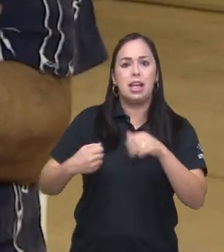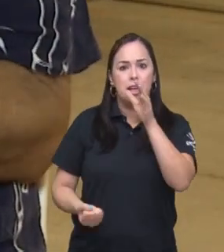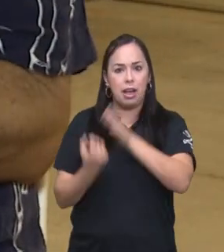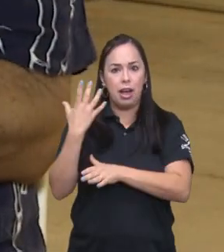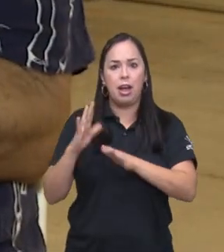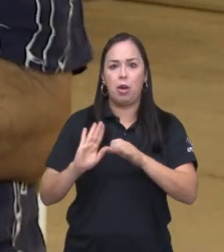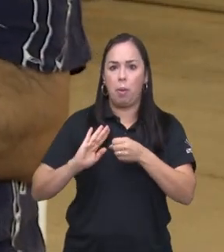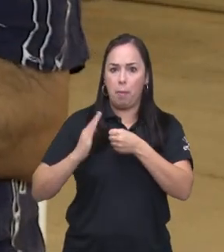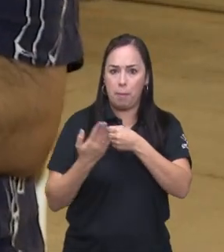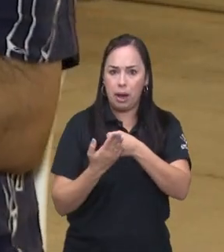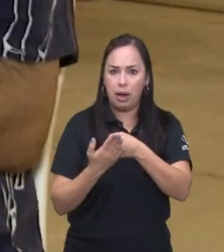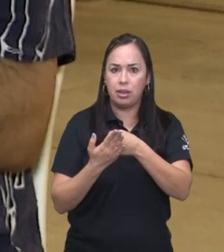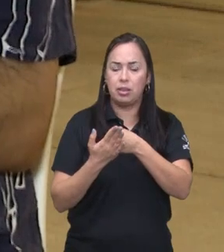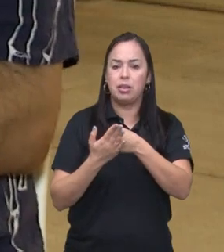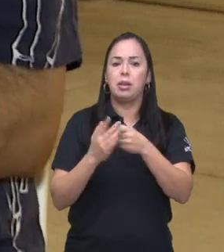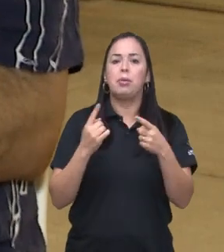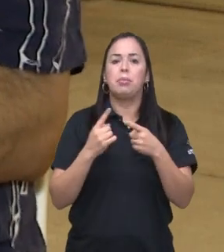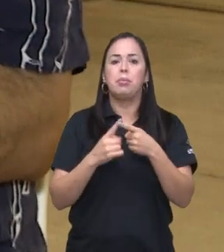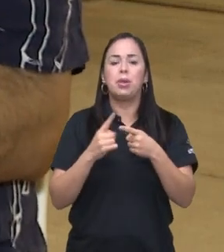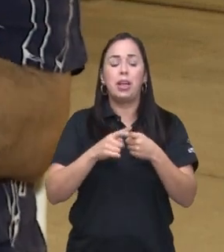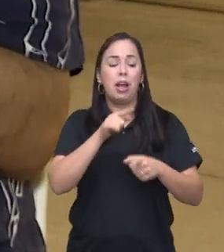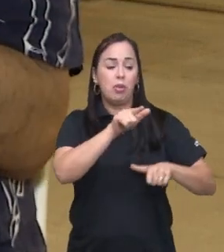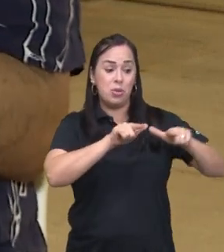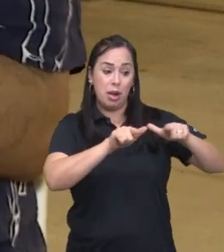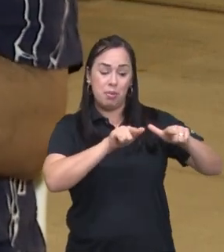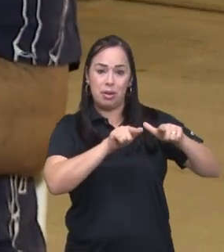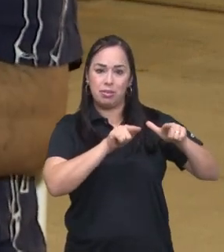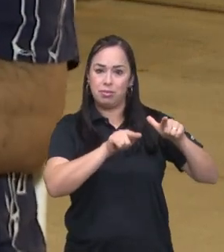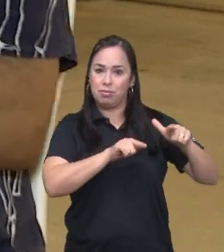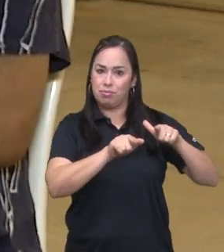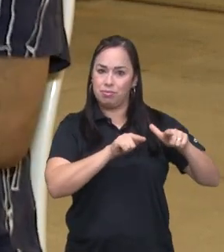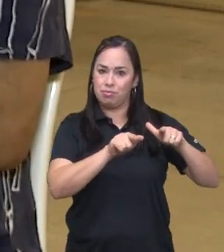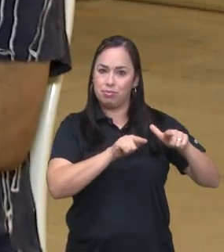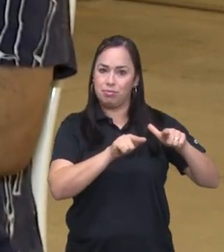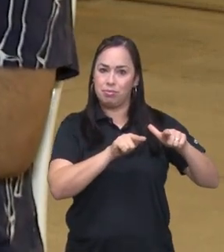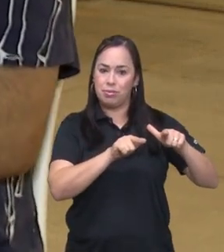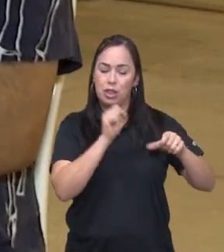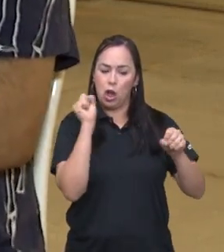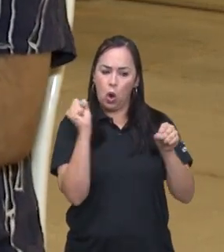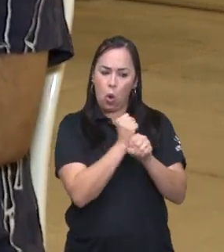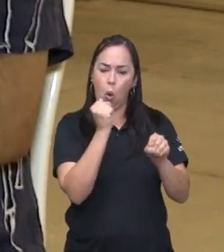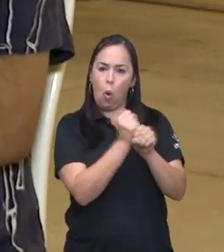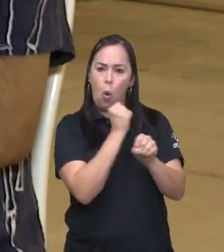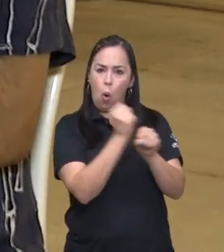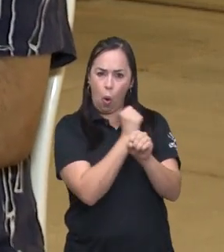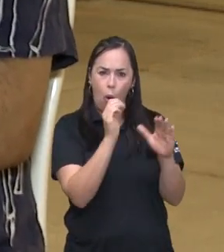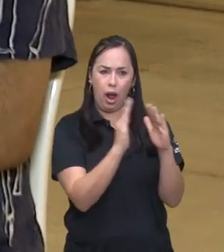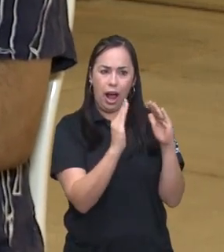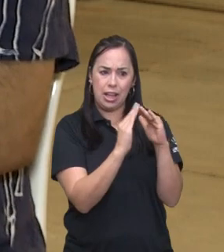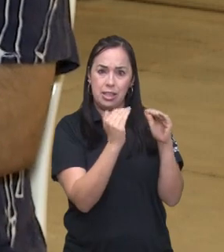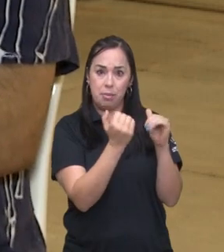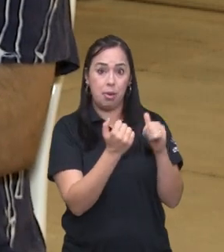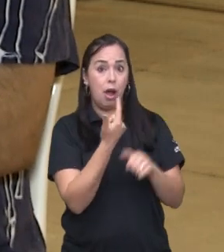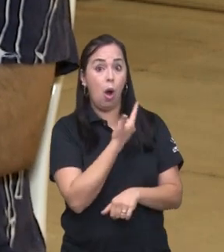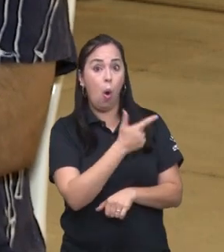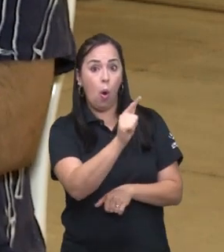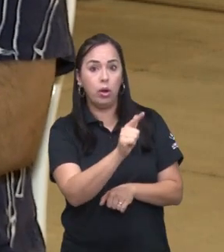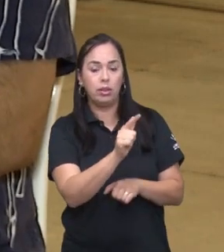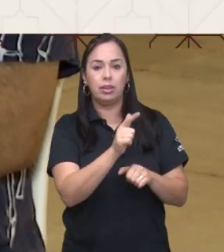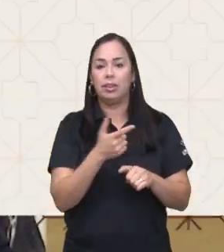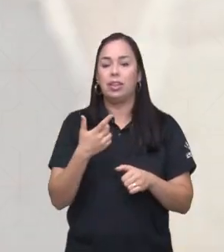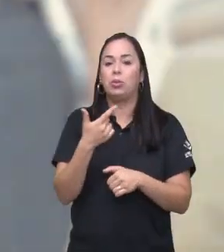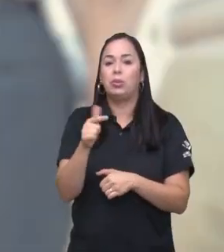um espaço para que os seus trabalhadores, as pessoas que construíam casa para os outros e não tinham a sua própria